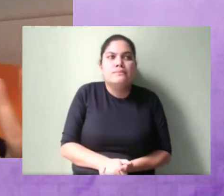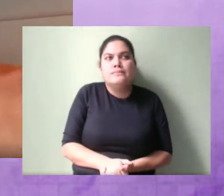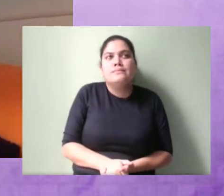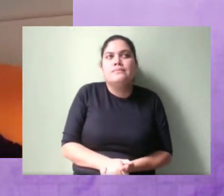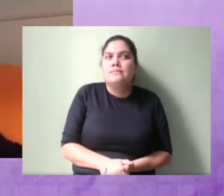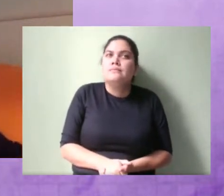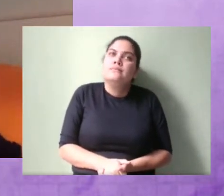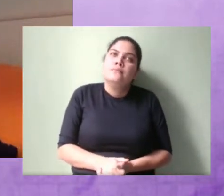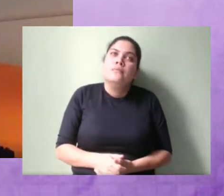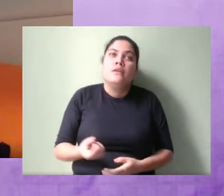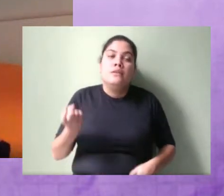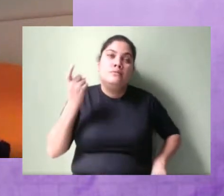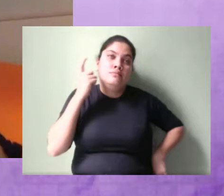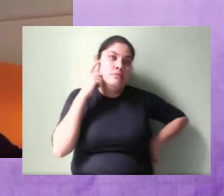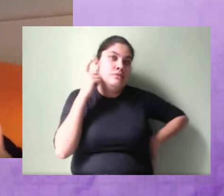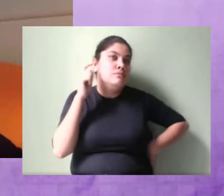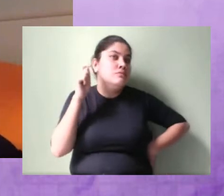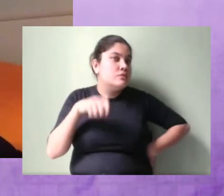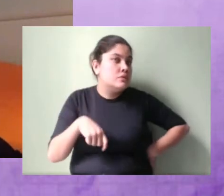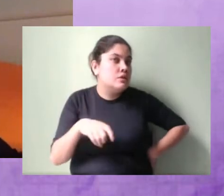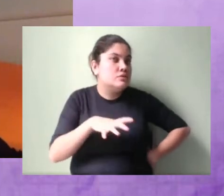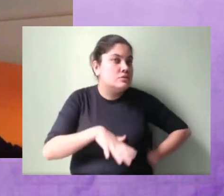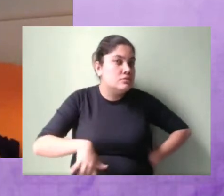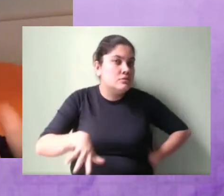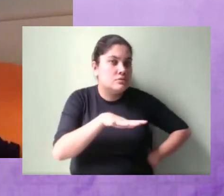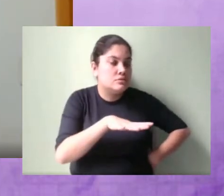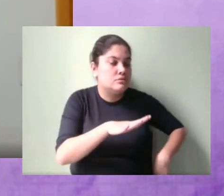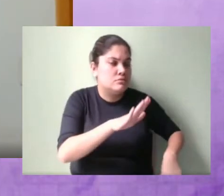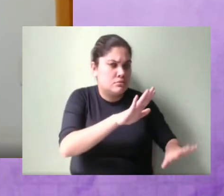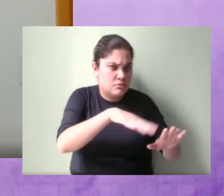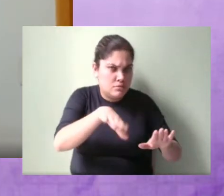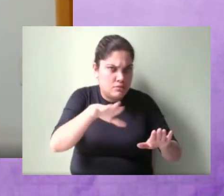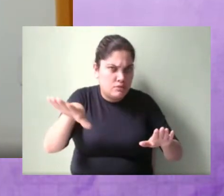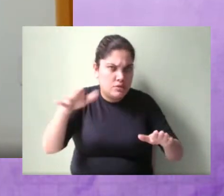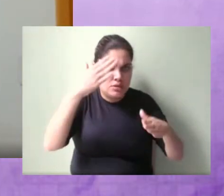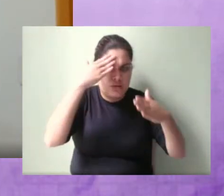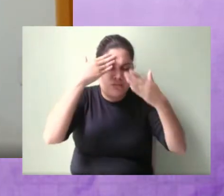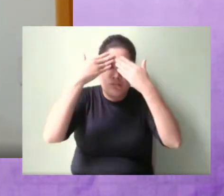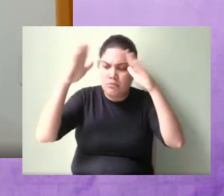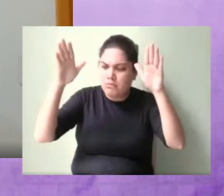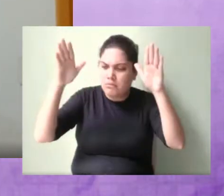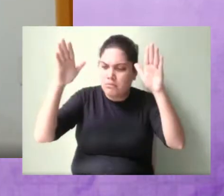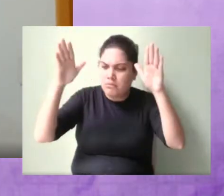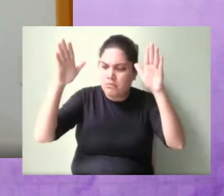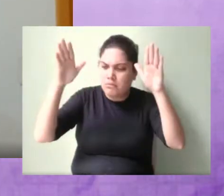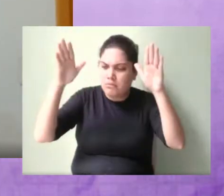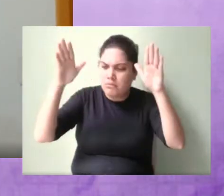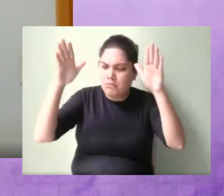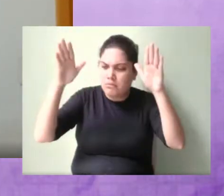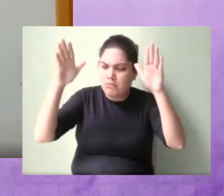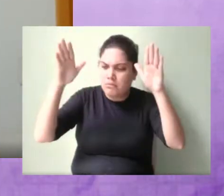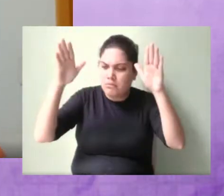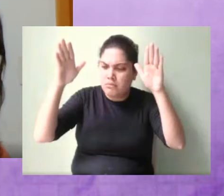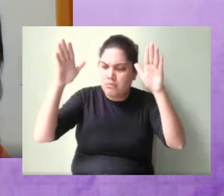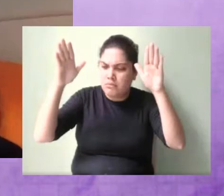o quê? Mas ainda assim... Conta pra gente o que você tá fazendo, amor.